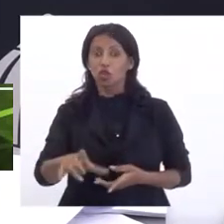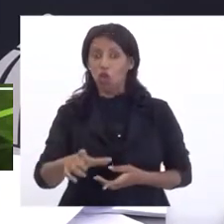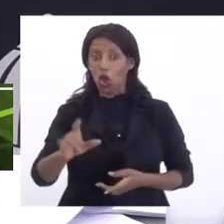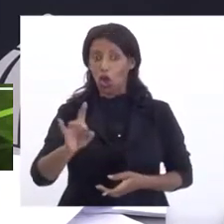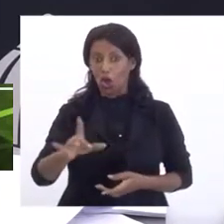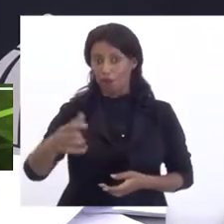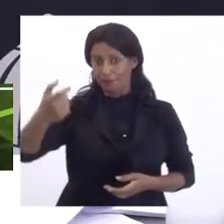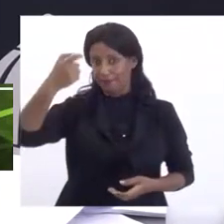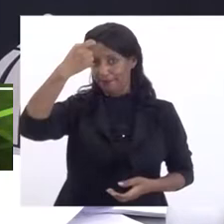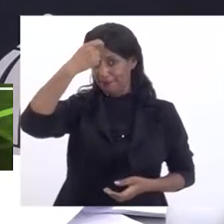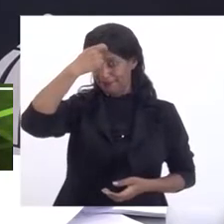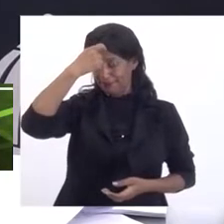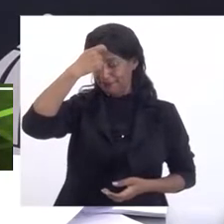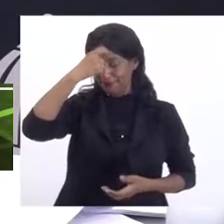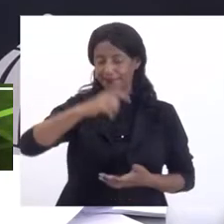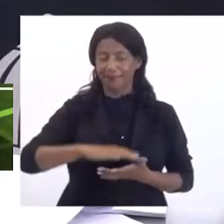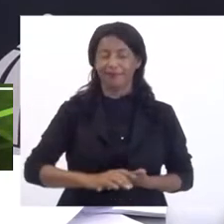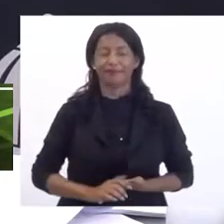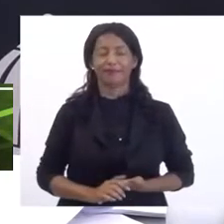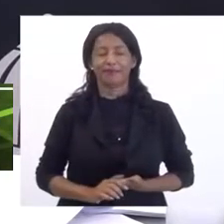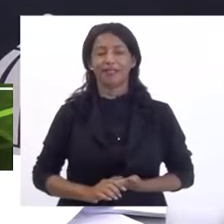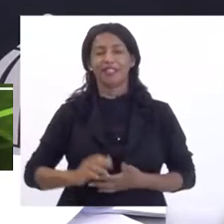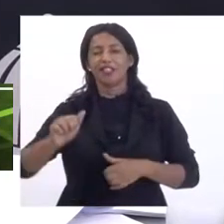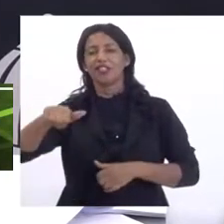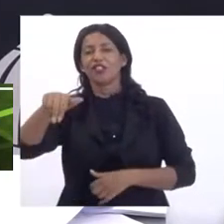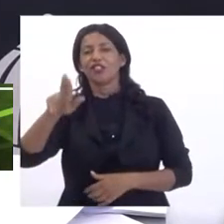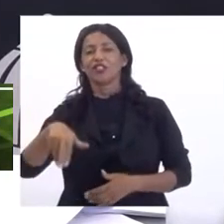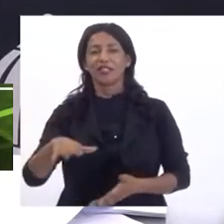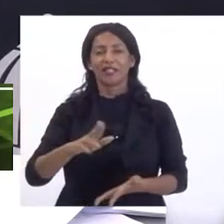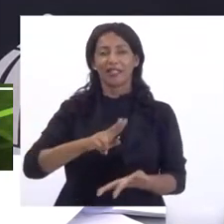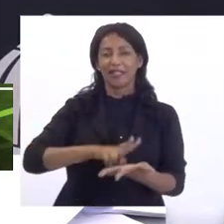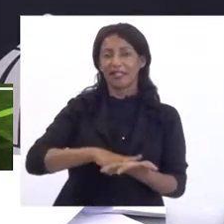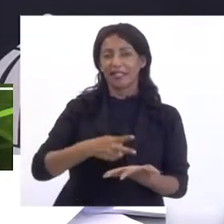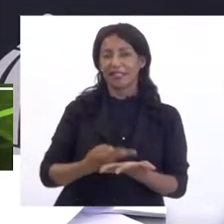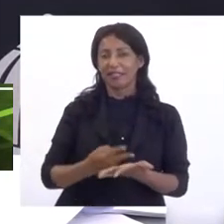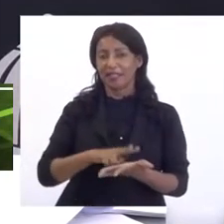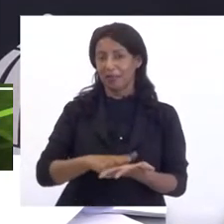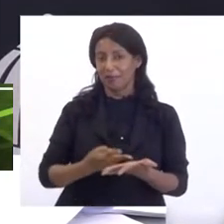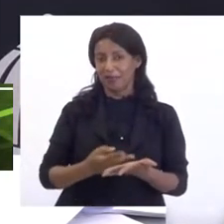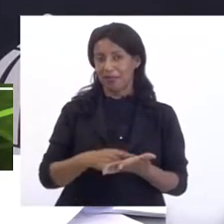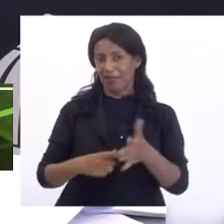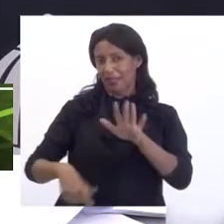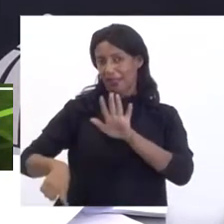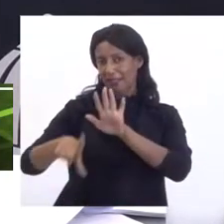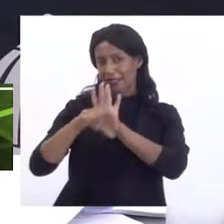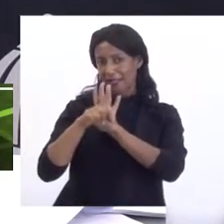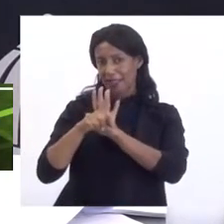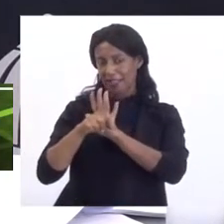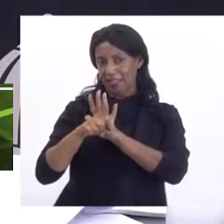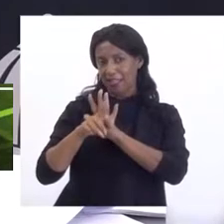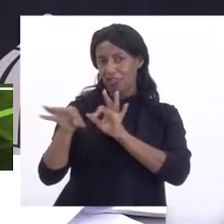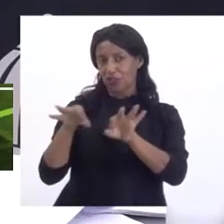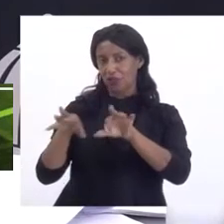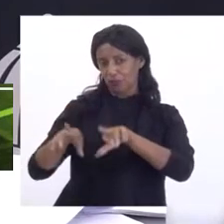cabeça de quem quer interpretar a lei de forma obtusa que você, por